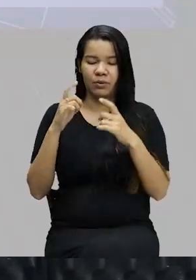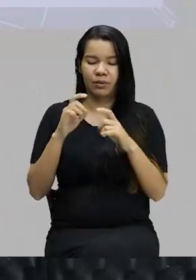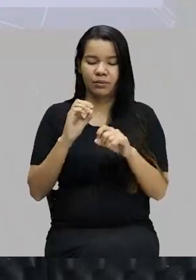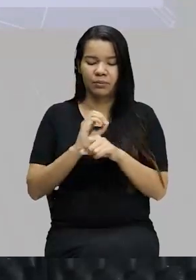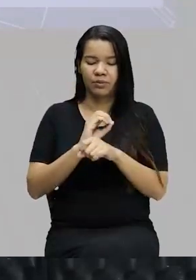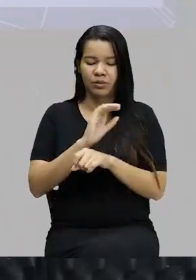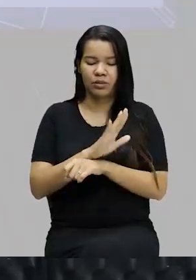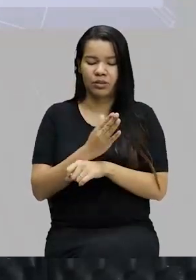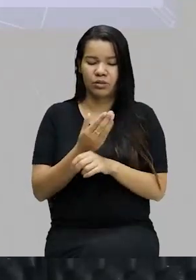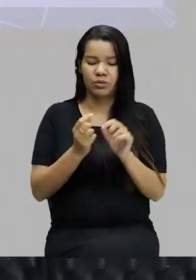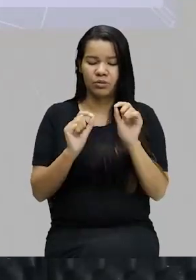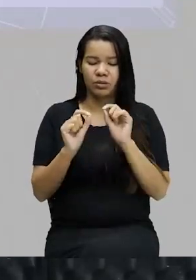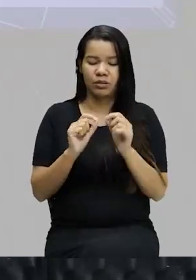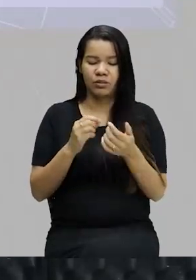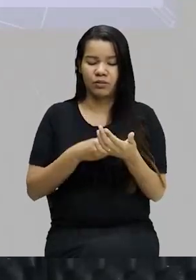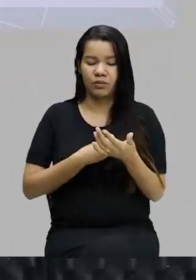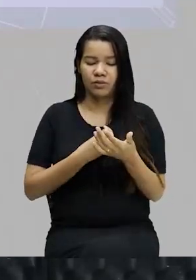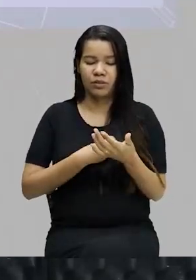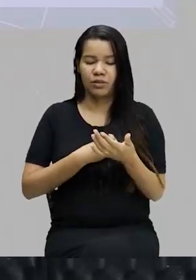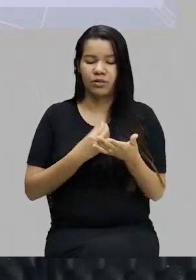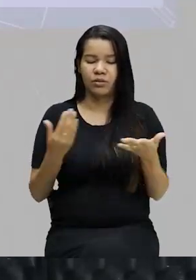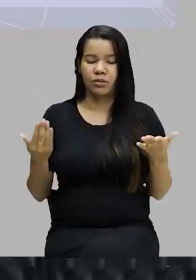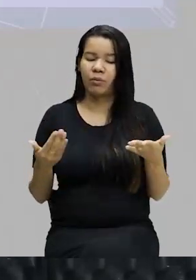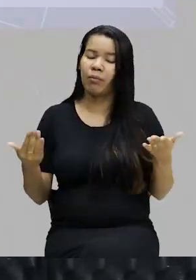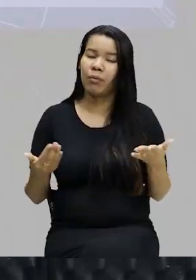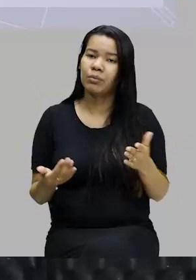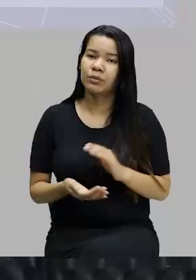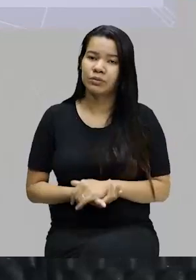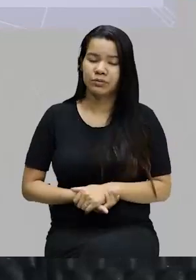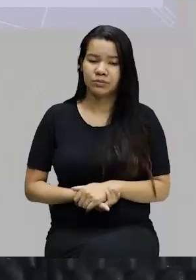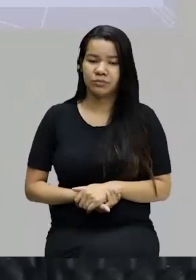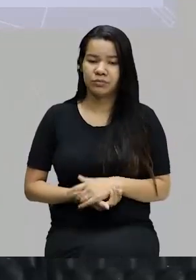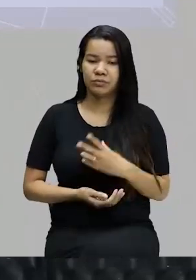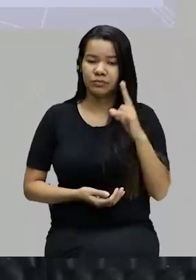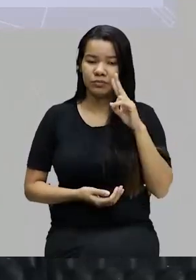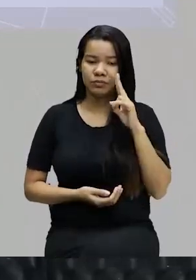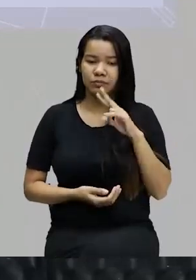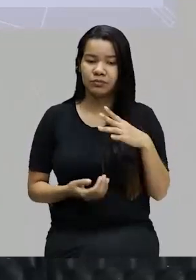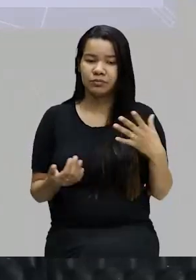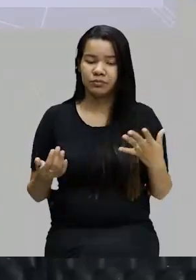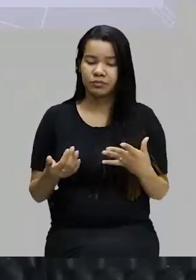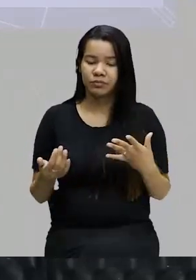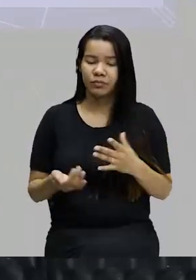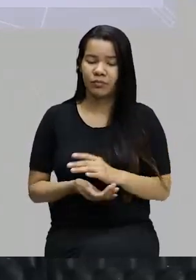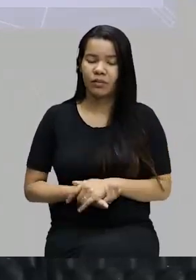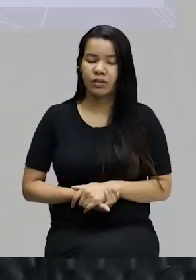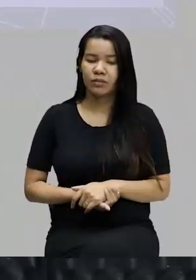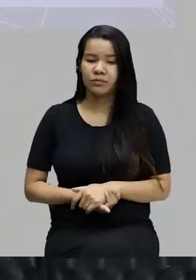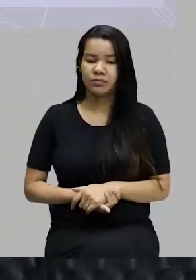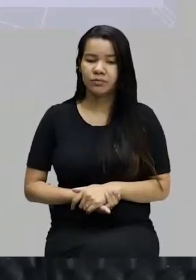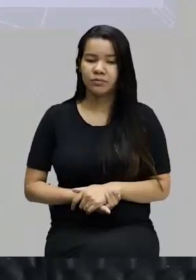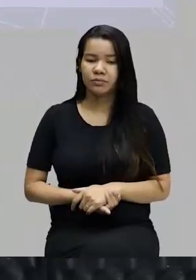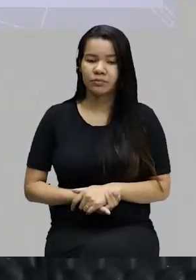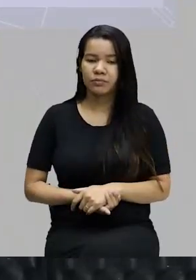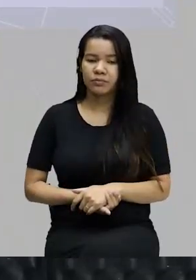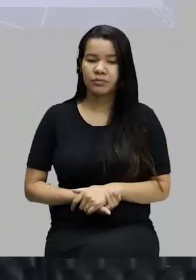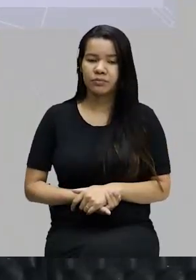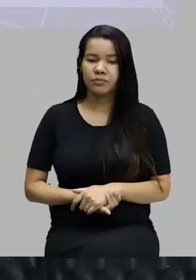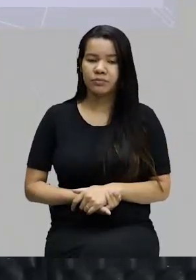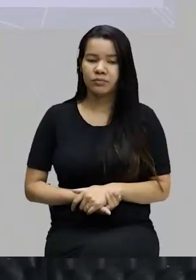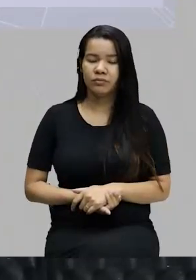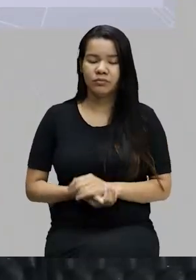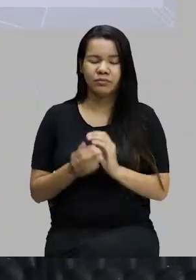do que em vivenciar o momento, né? Então, isso relembra, trazendo aqui para o aspecto mais contemporâneo, ali seria cortar o